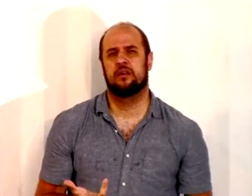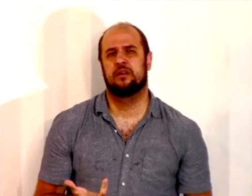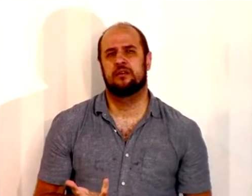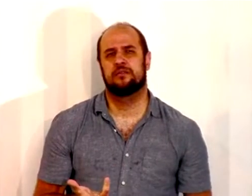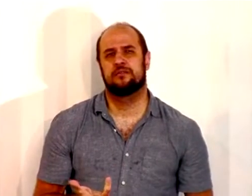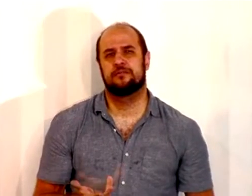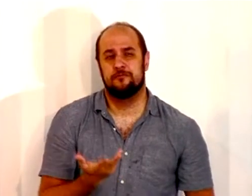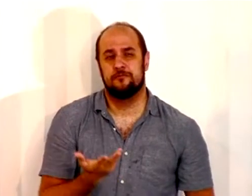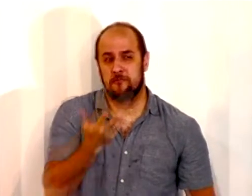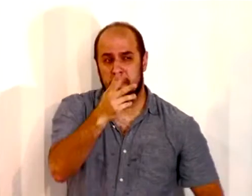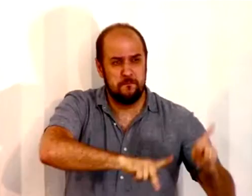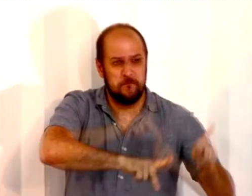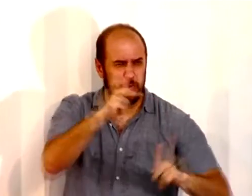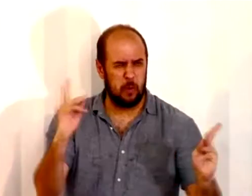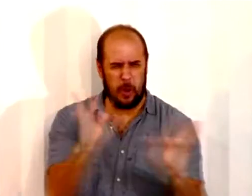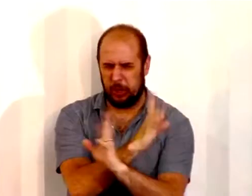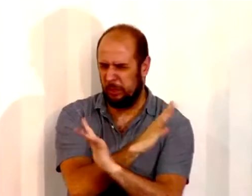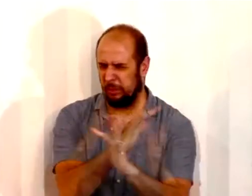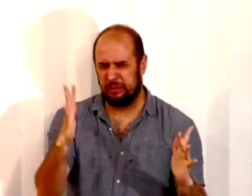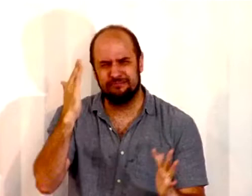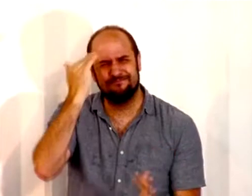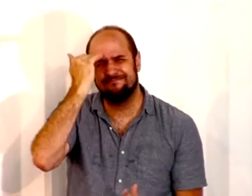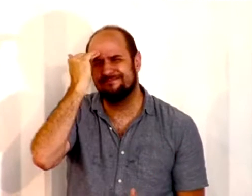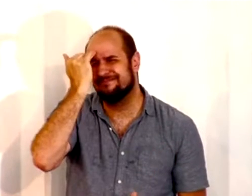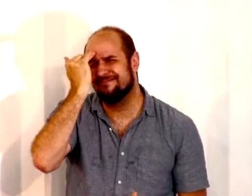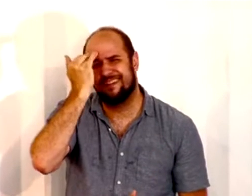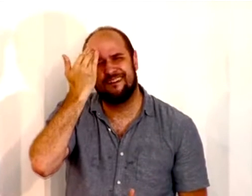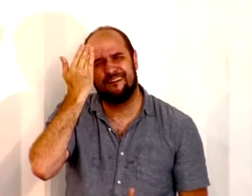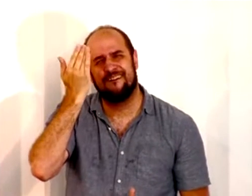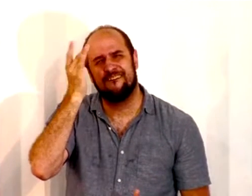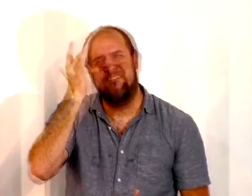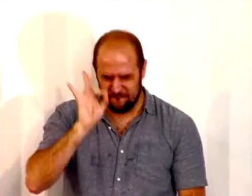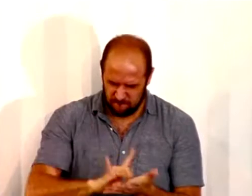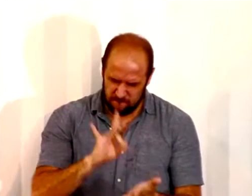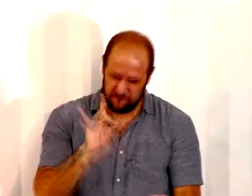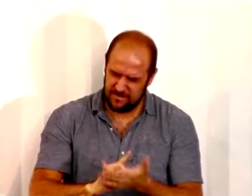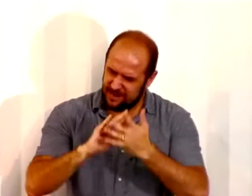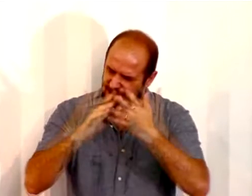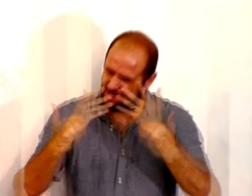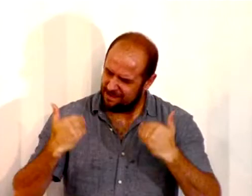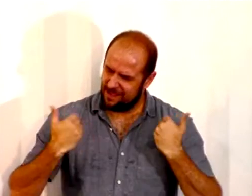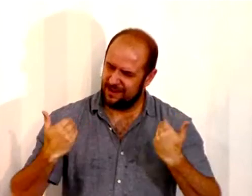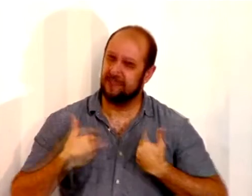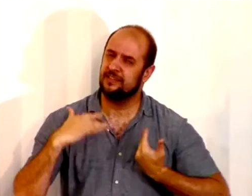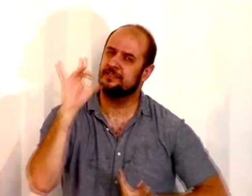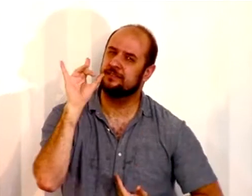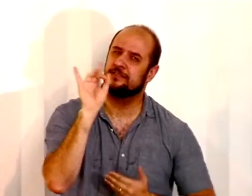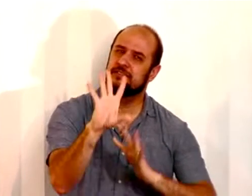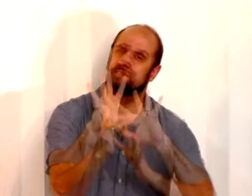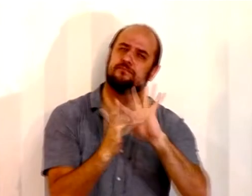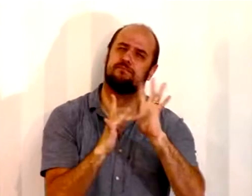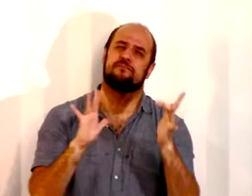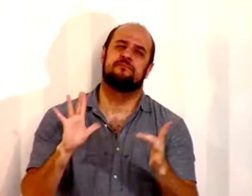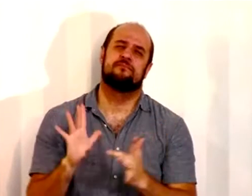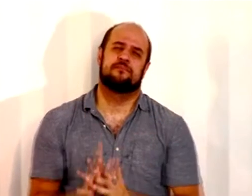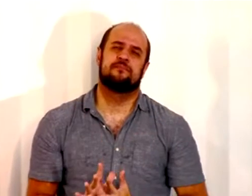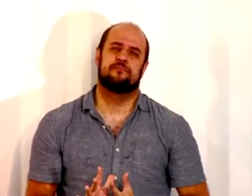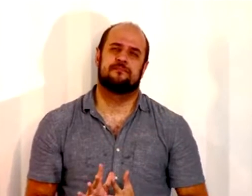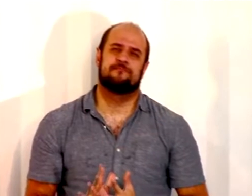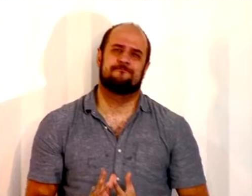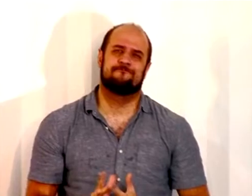não entendem que a verdadeira alegria só é possível na pessoa de Jesus. Muitos estão